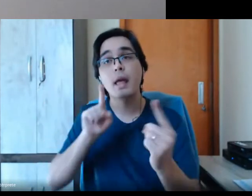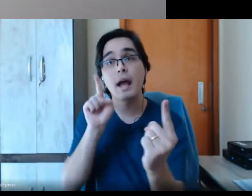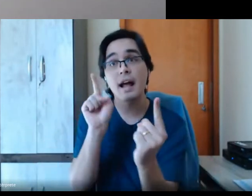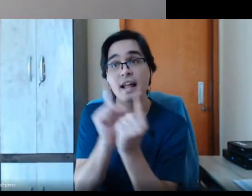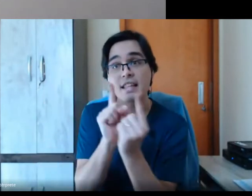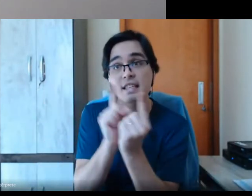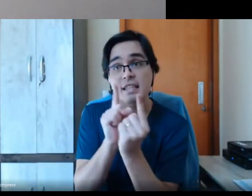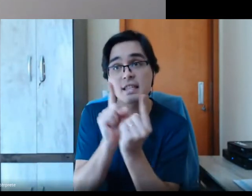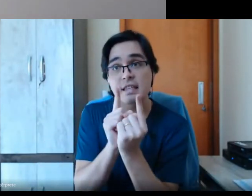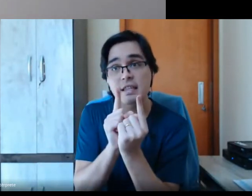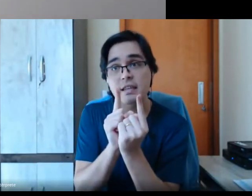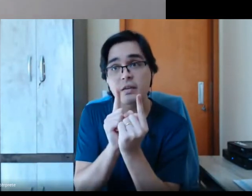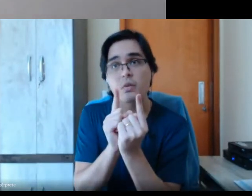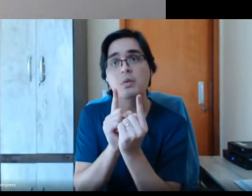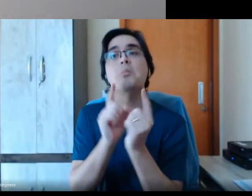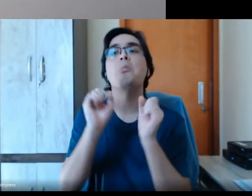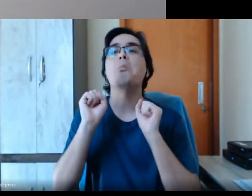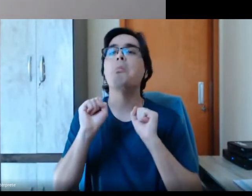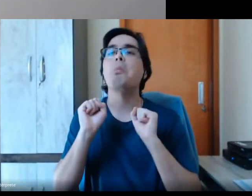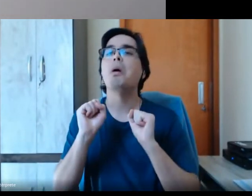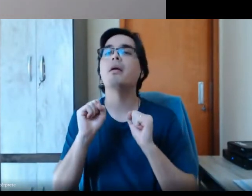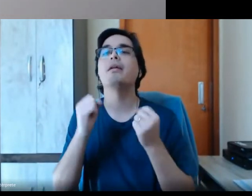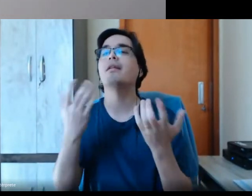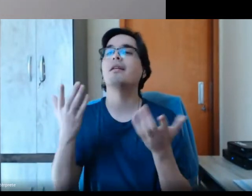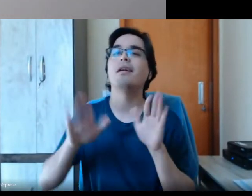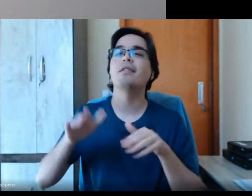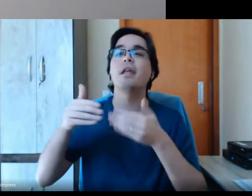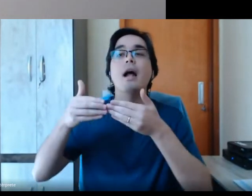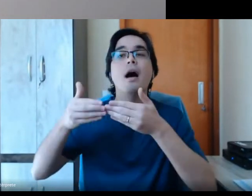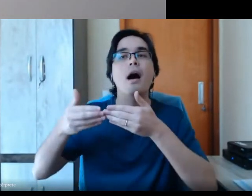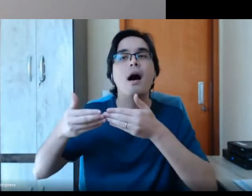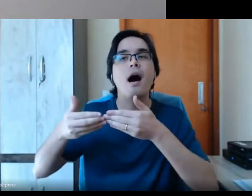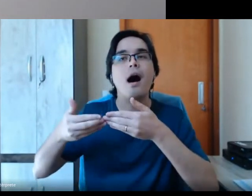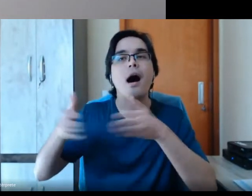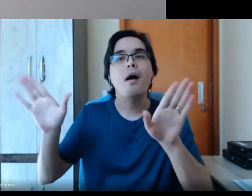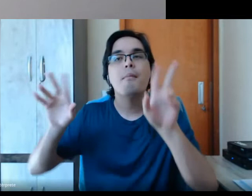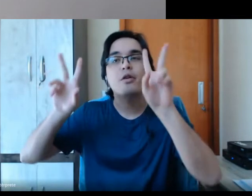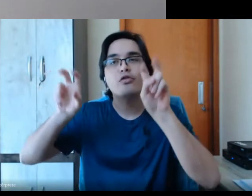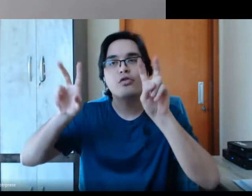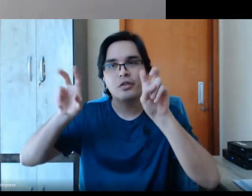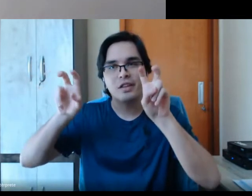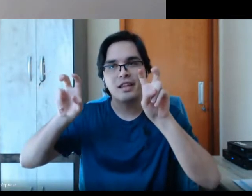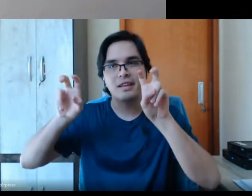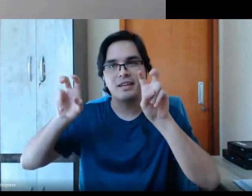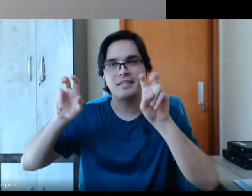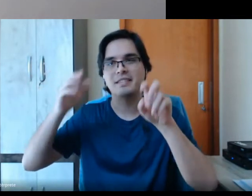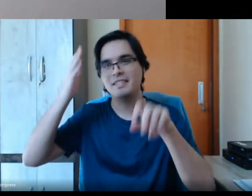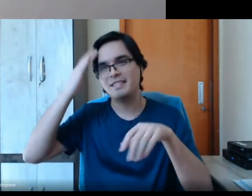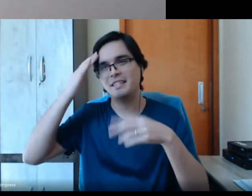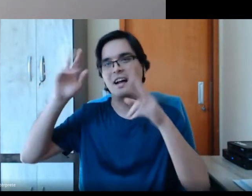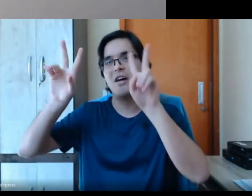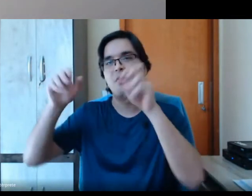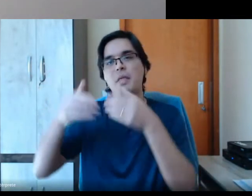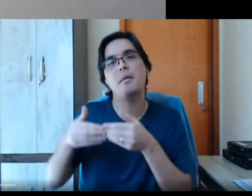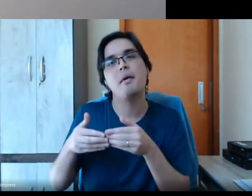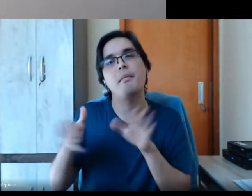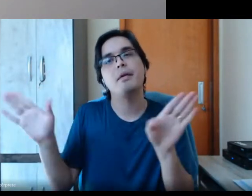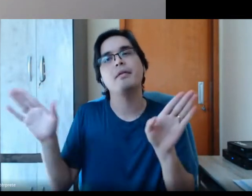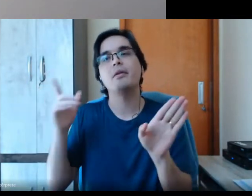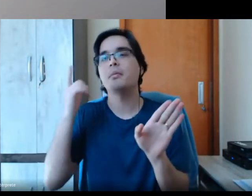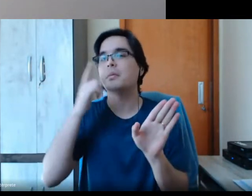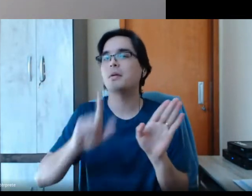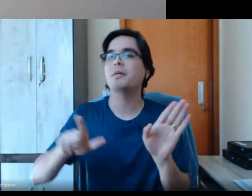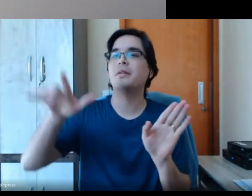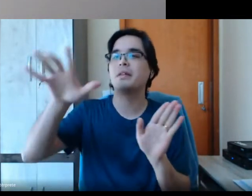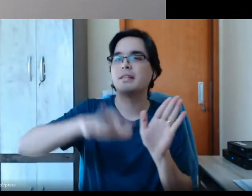bem cansativa. E é importante também, a Maria Angélica fez uma boa lembrança, né, de tentar promover essas